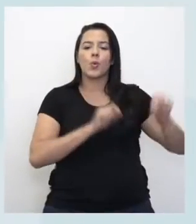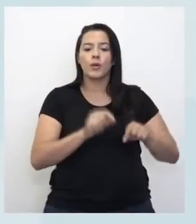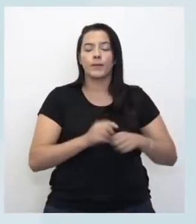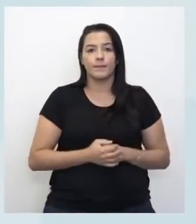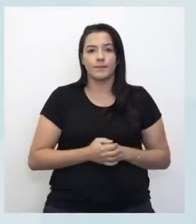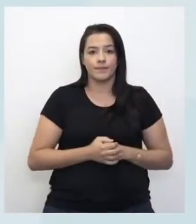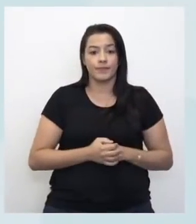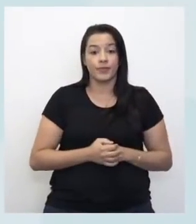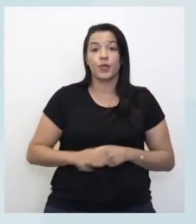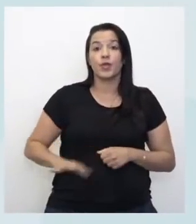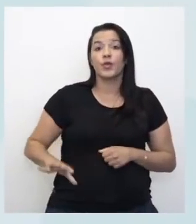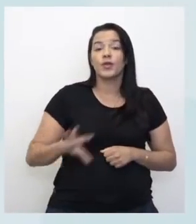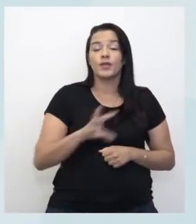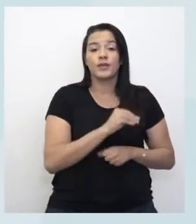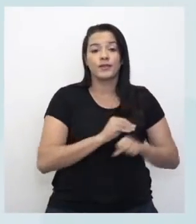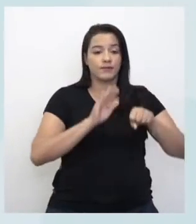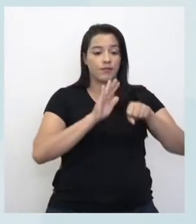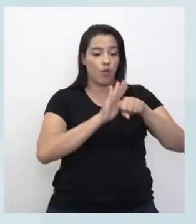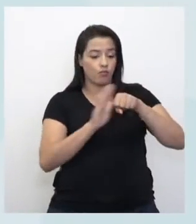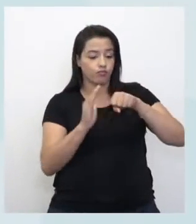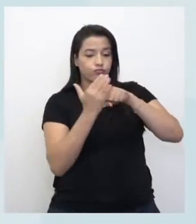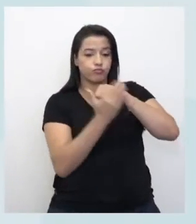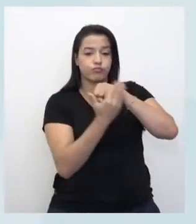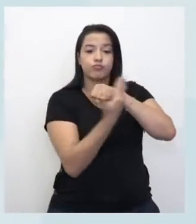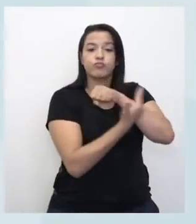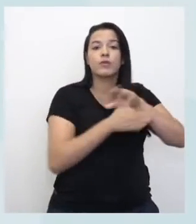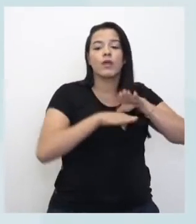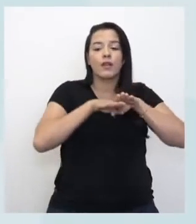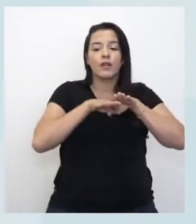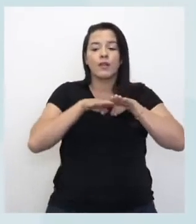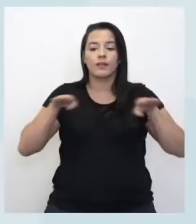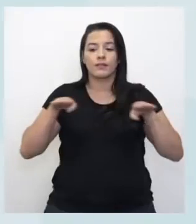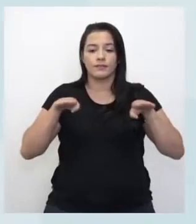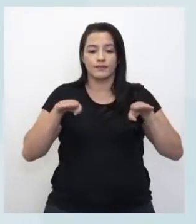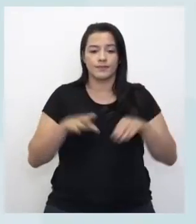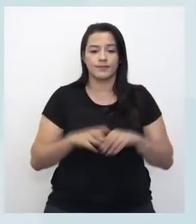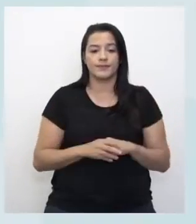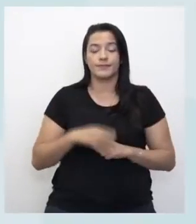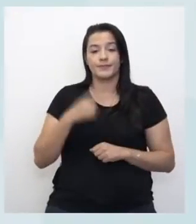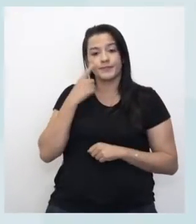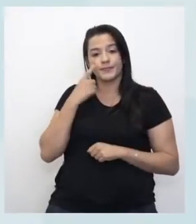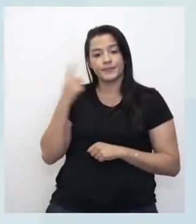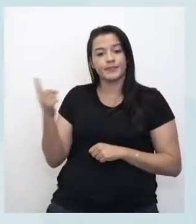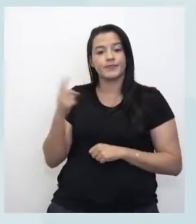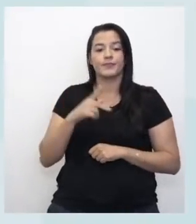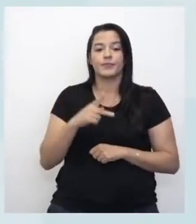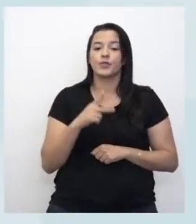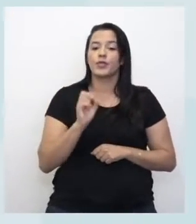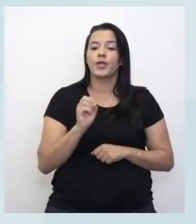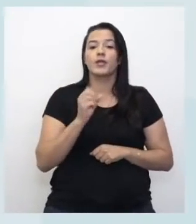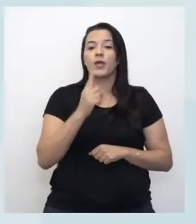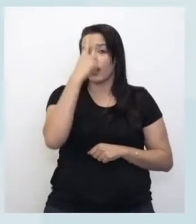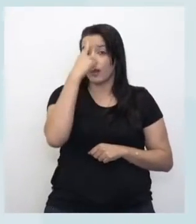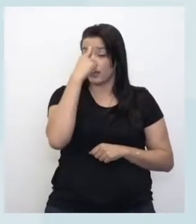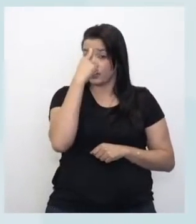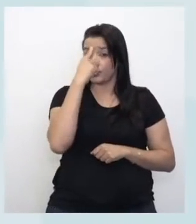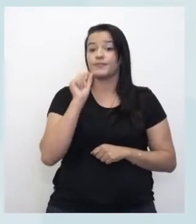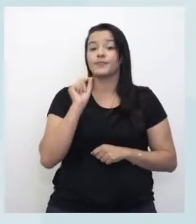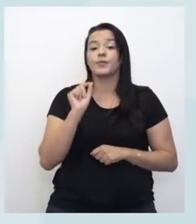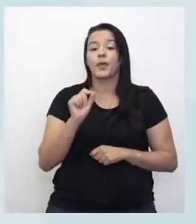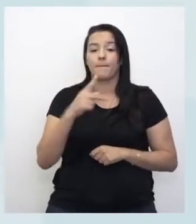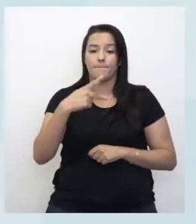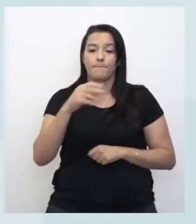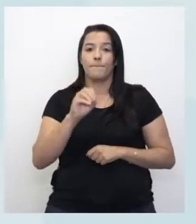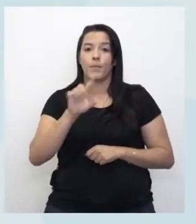é, eles têm faces planas. A palavra poliedro vem do latim.